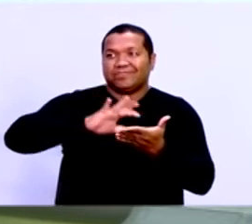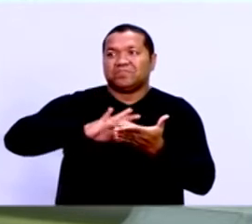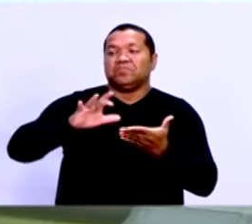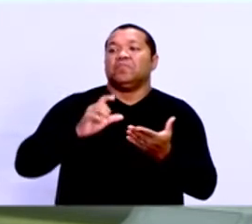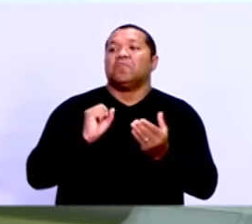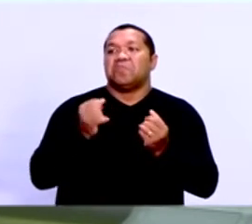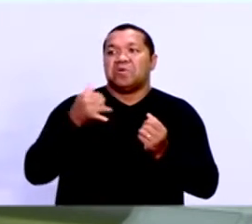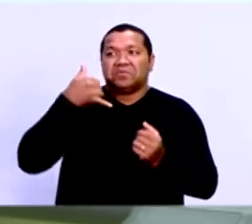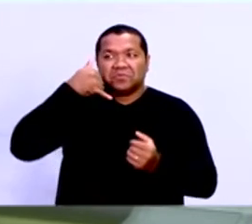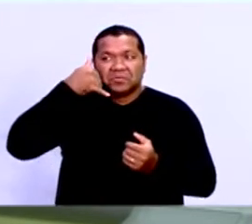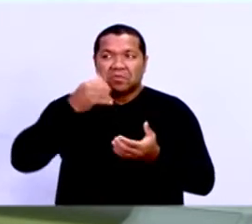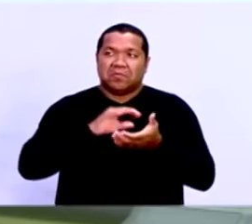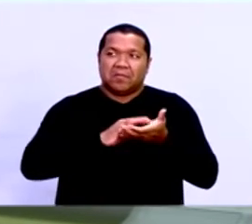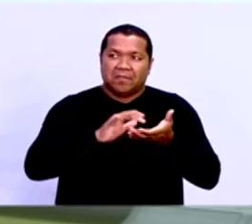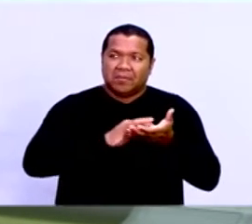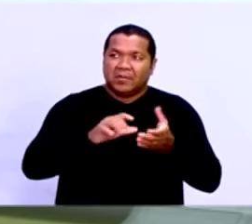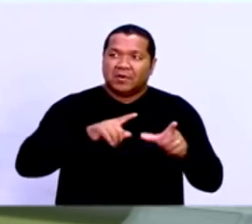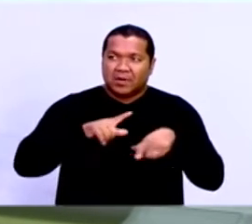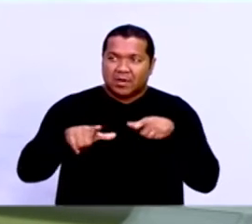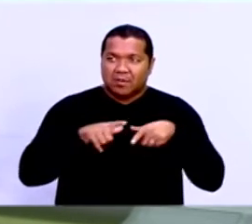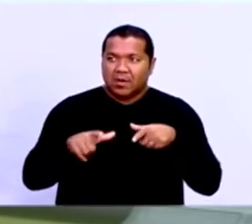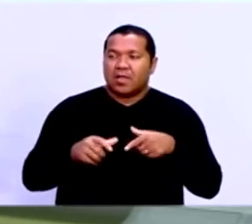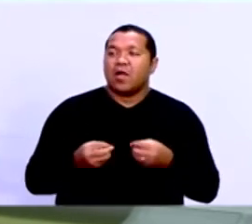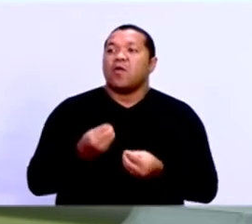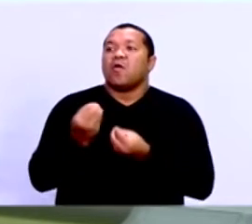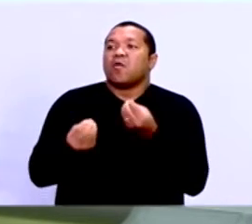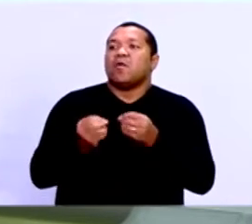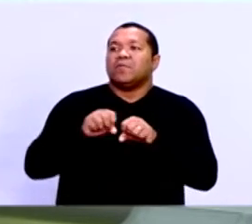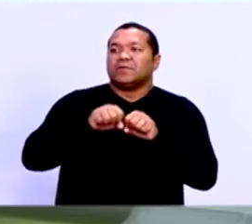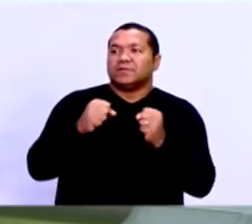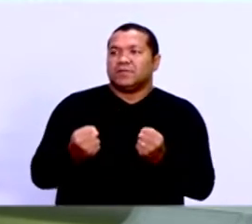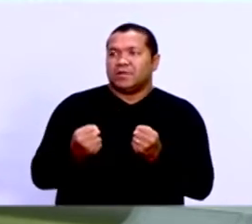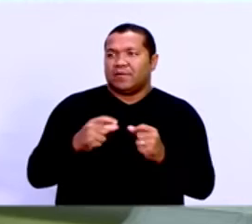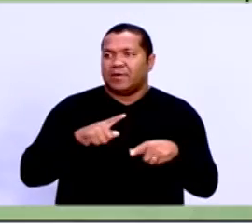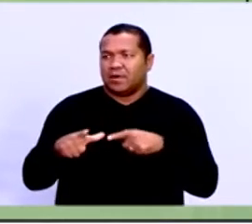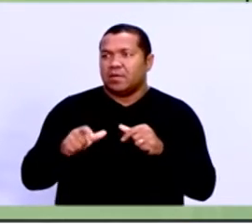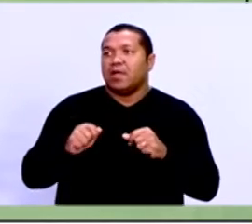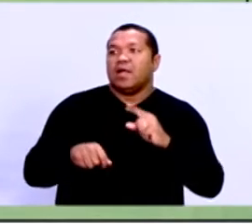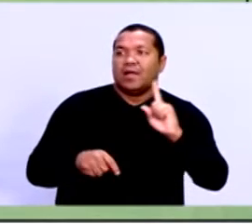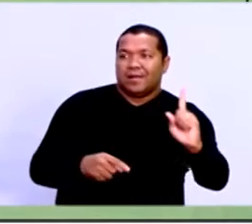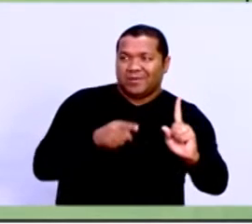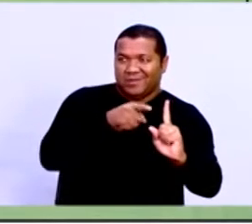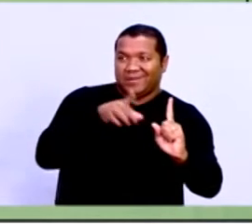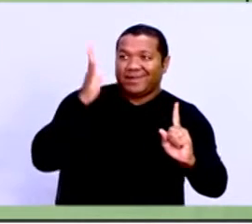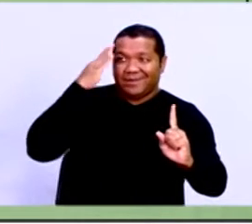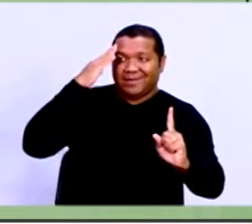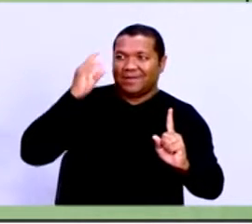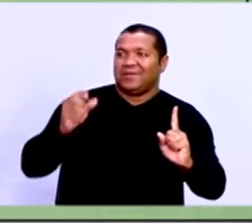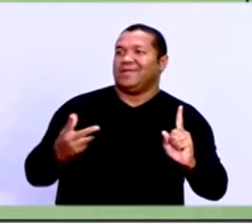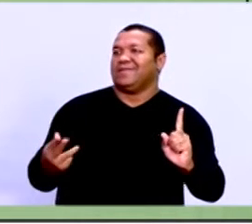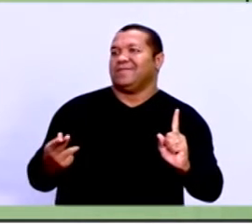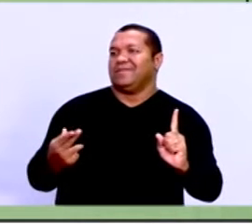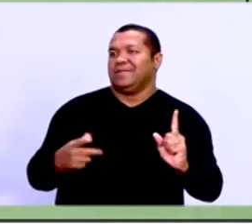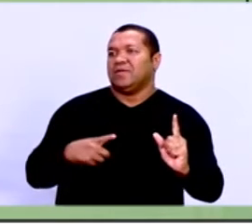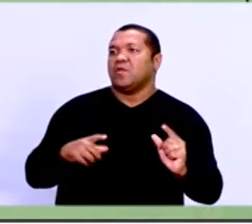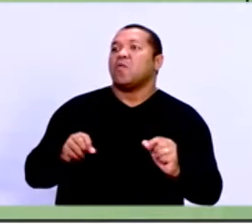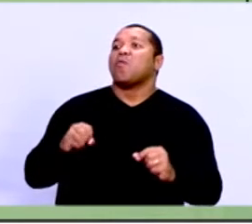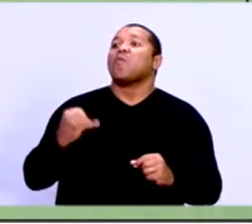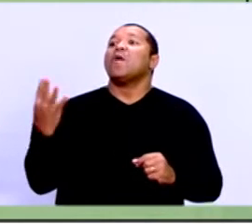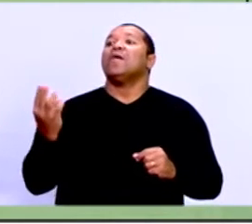com a portabilidade do seu sistema e se o usuário vai querer saber também qual é o sistema operacional